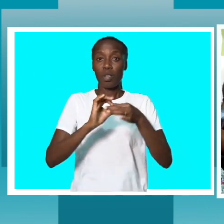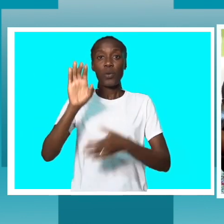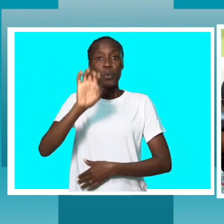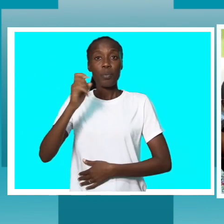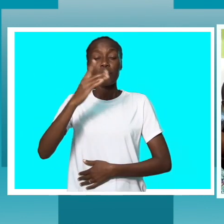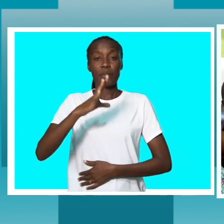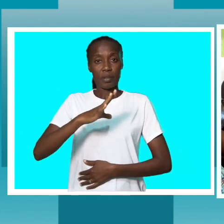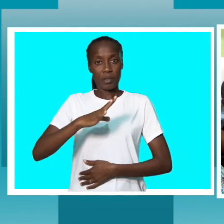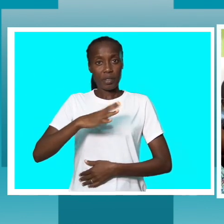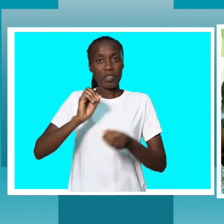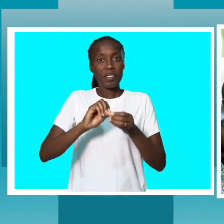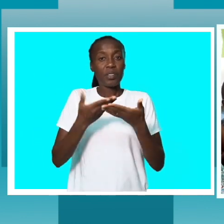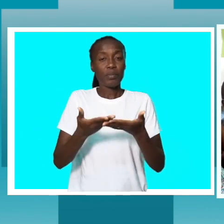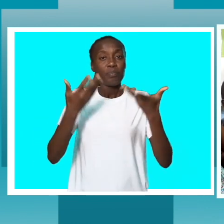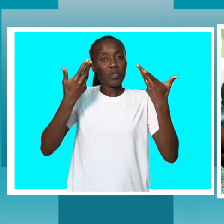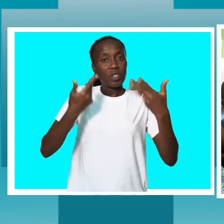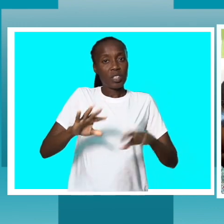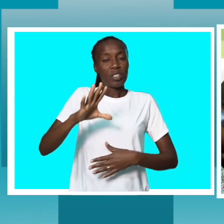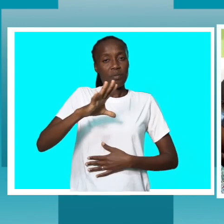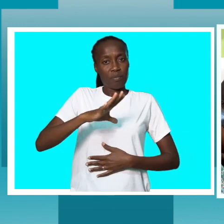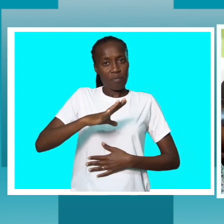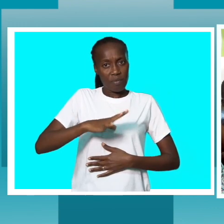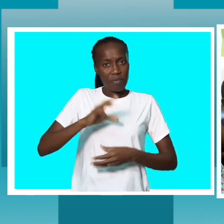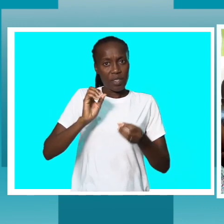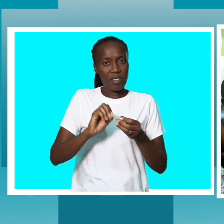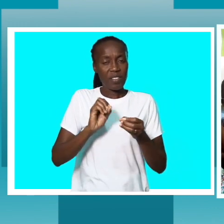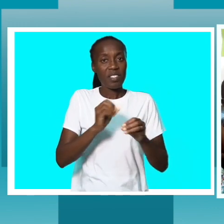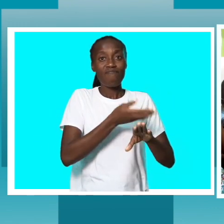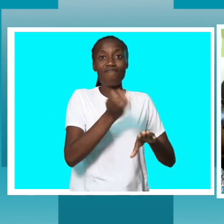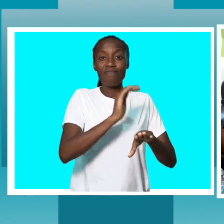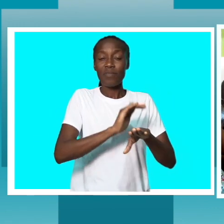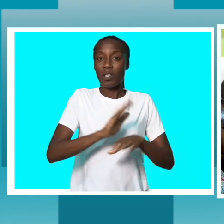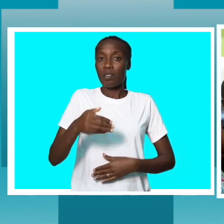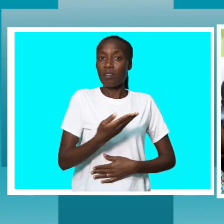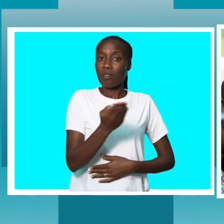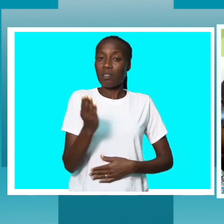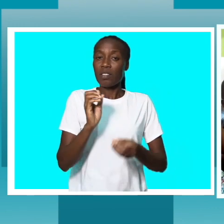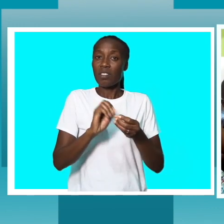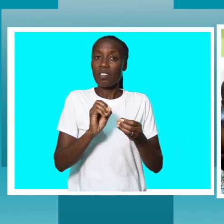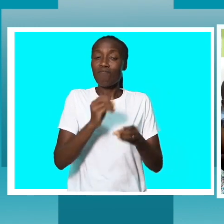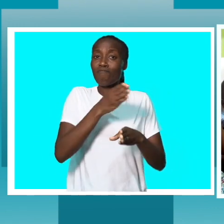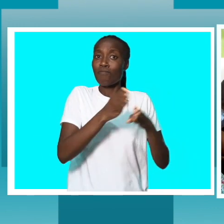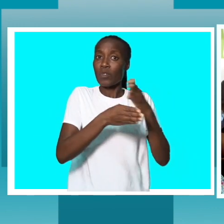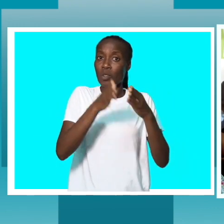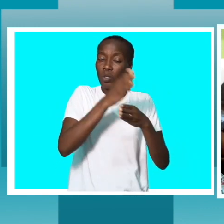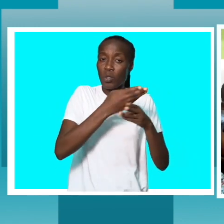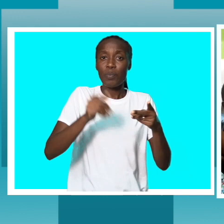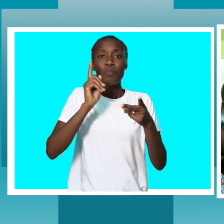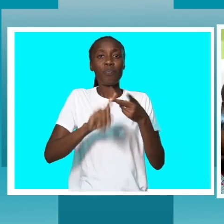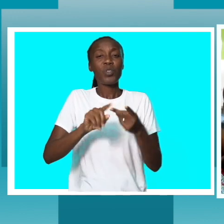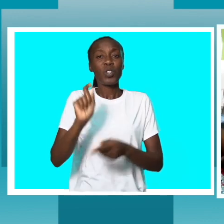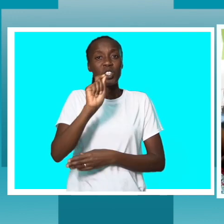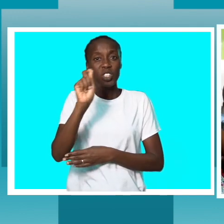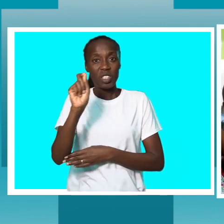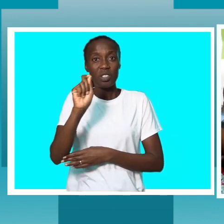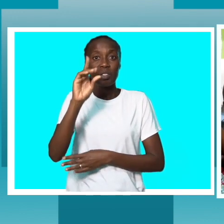feito uma aposta, já tínhamos feito um outro projeto, que era o Agritec, em que foi feita uma série de construção de infraestruturas ali no centro do